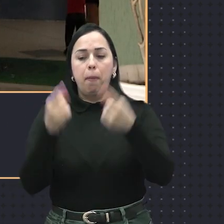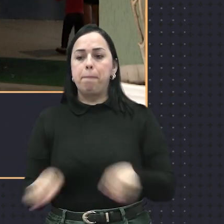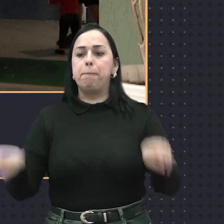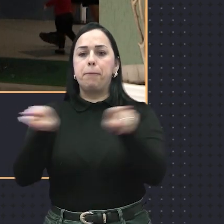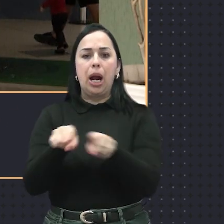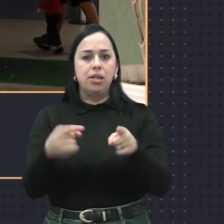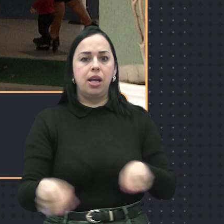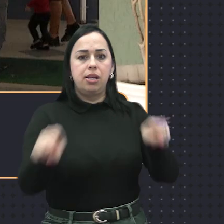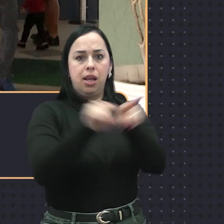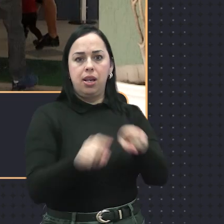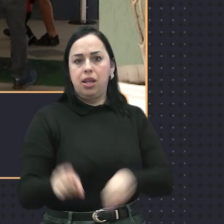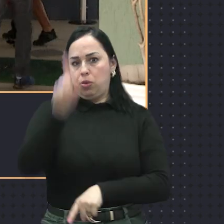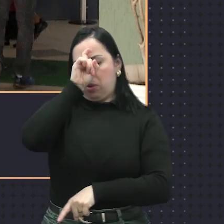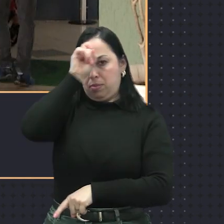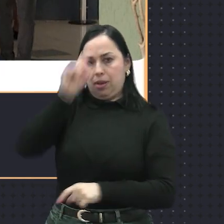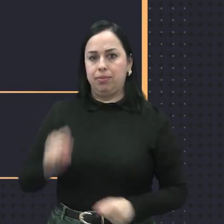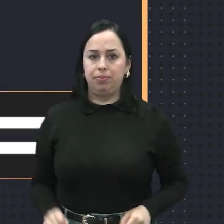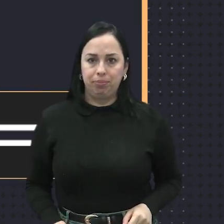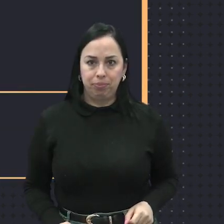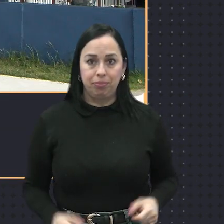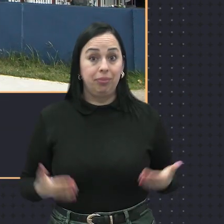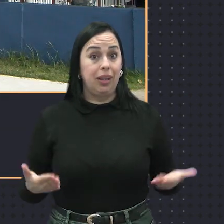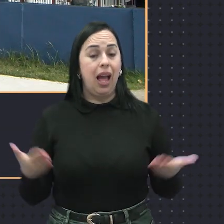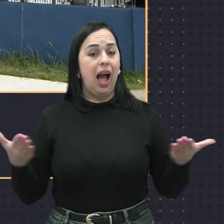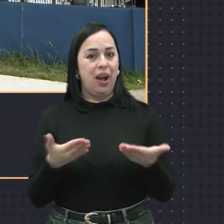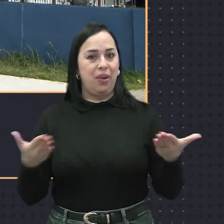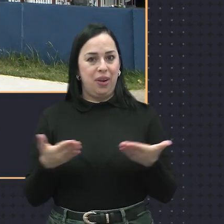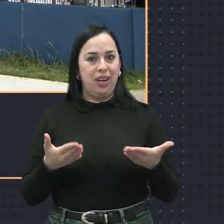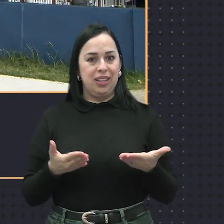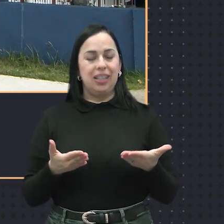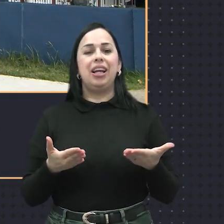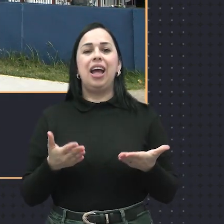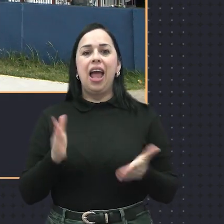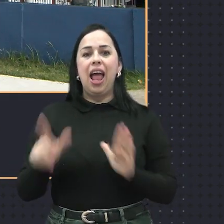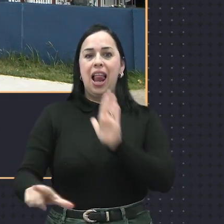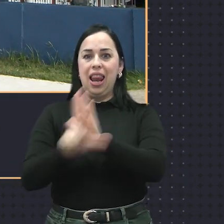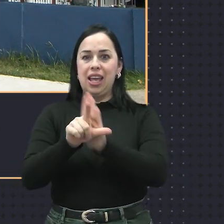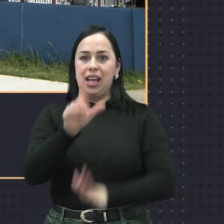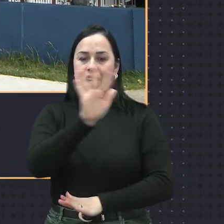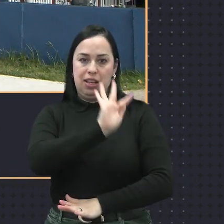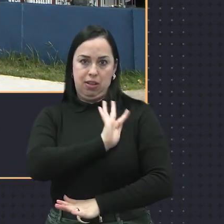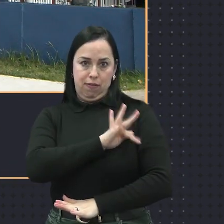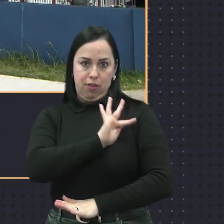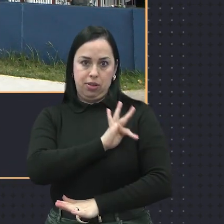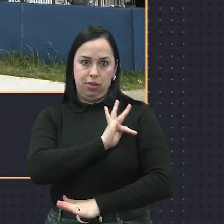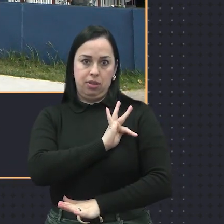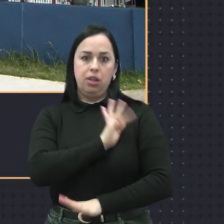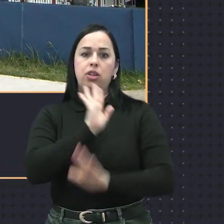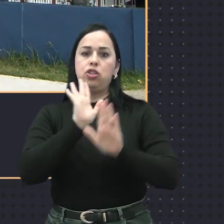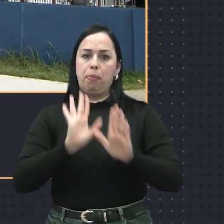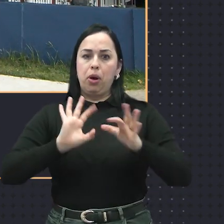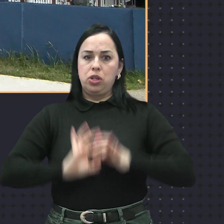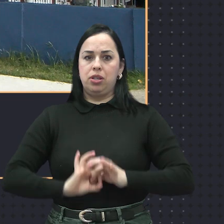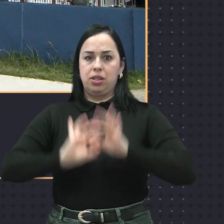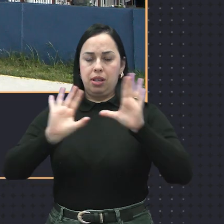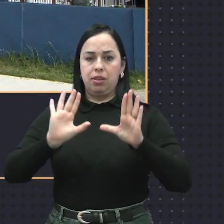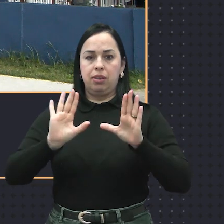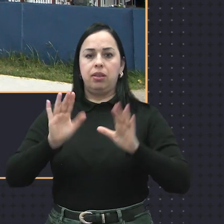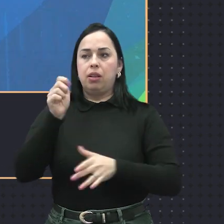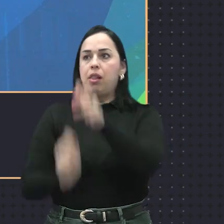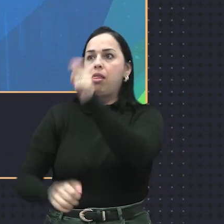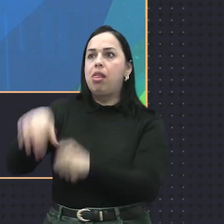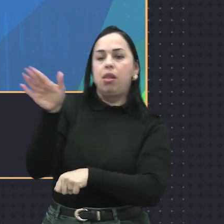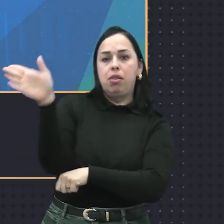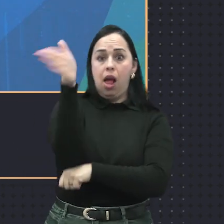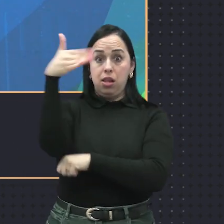convênios para facilitar os atendimentos. Agora é lei. As unidades da Fundas de São José dos Campos estão autorizadas a